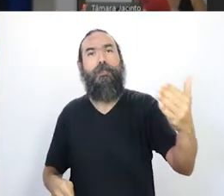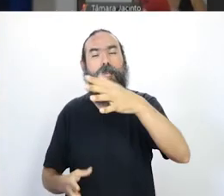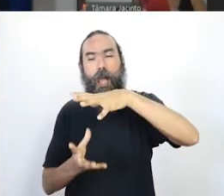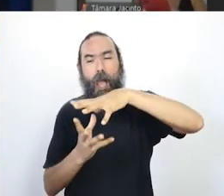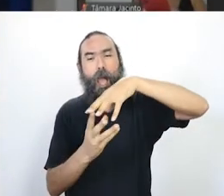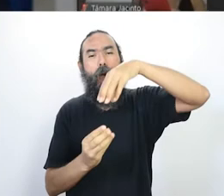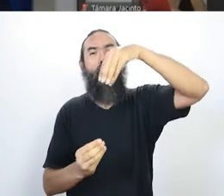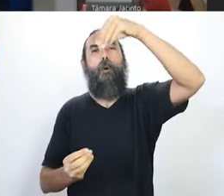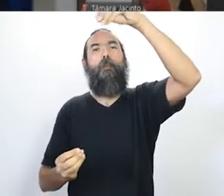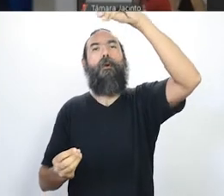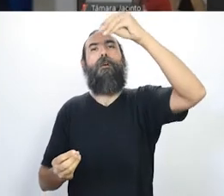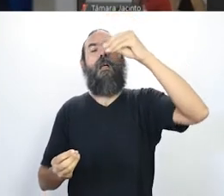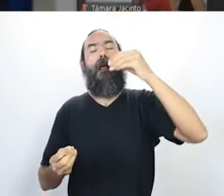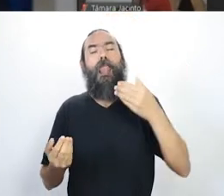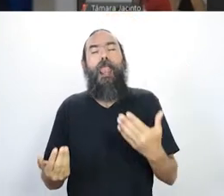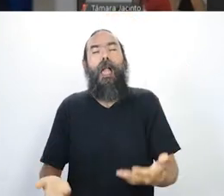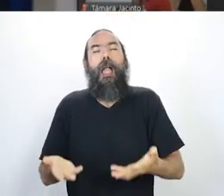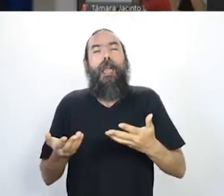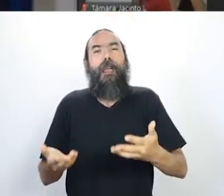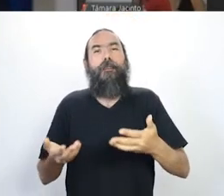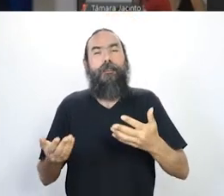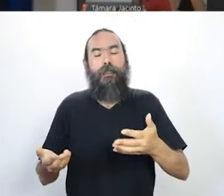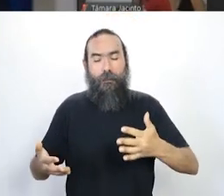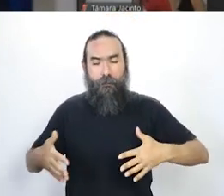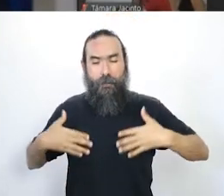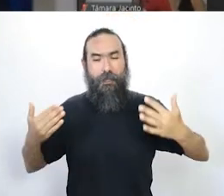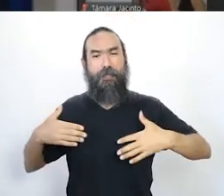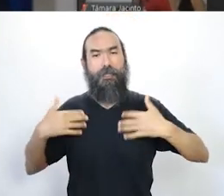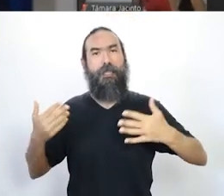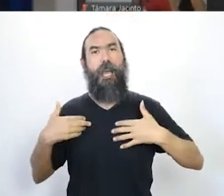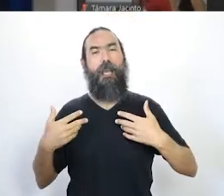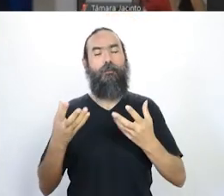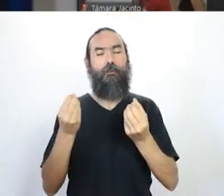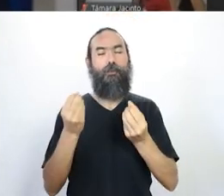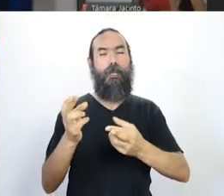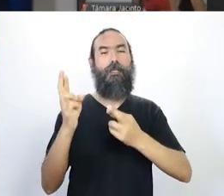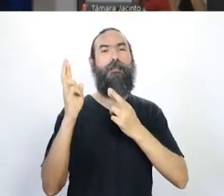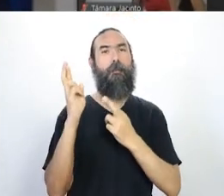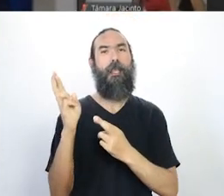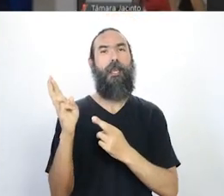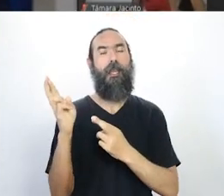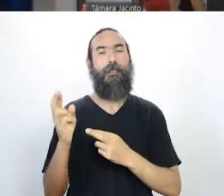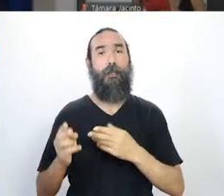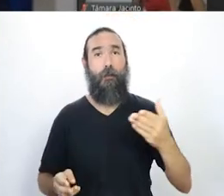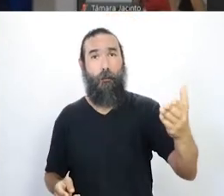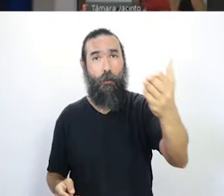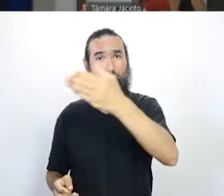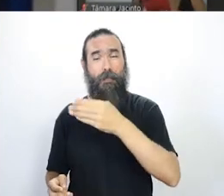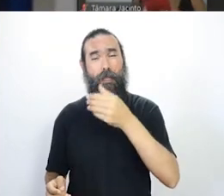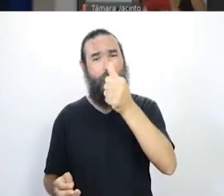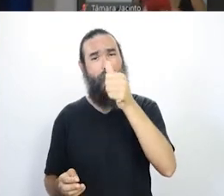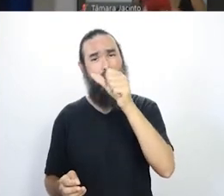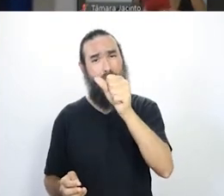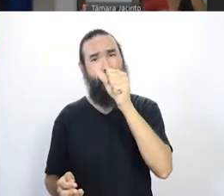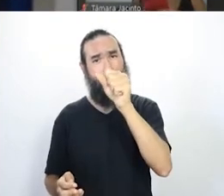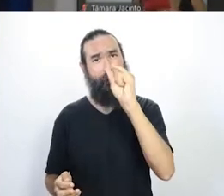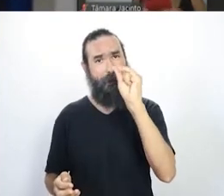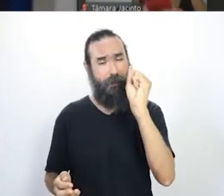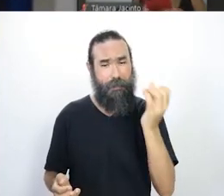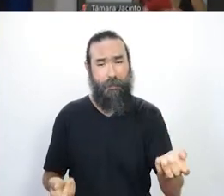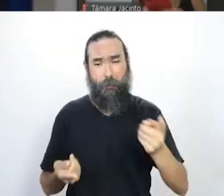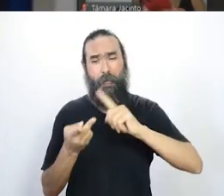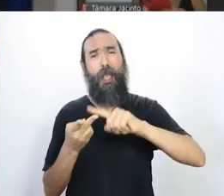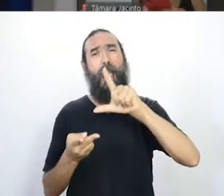inebriada de felicidade e de esperança, porque vocês, Assis, Severina, Lia, Bully, vocês dão isso para a